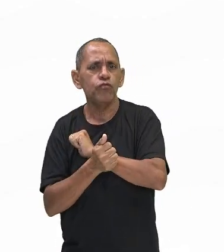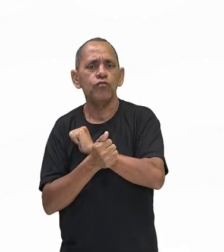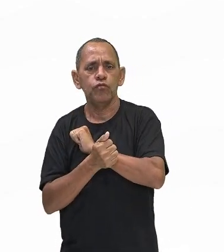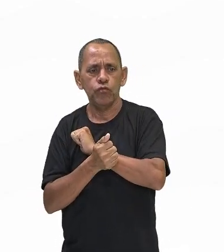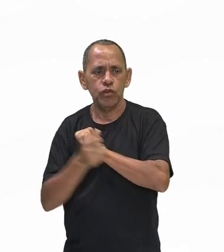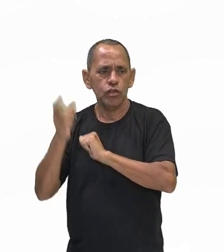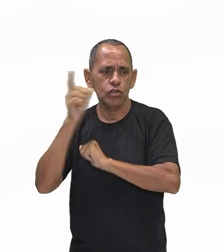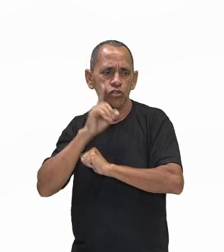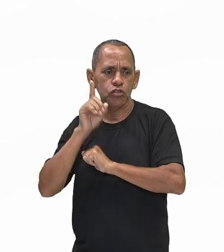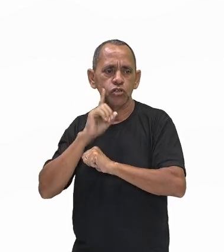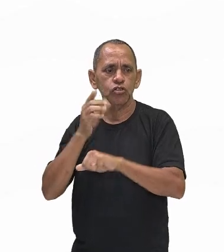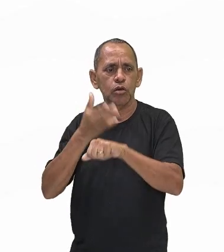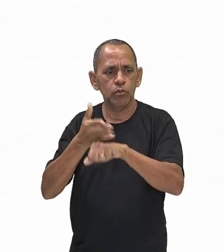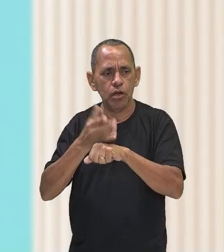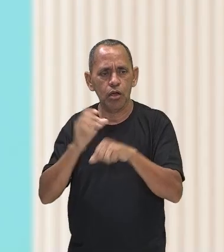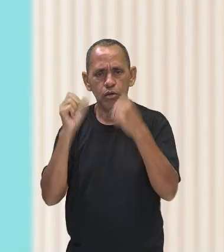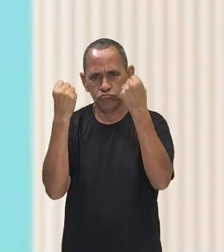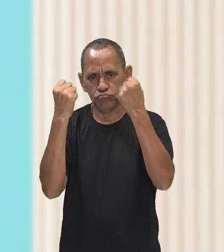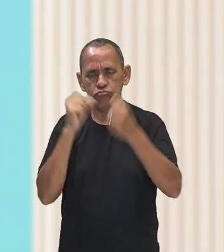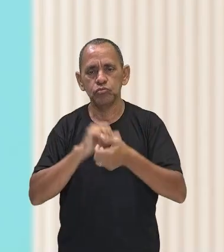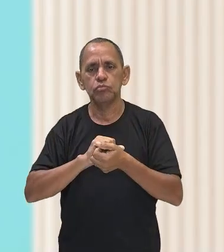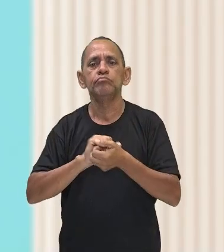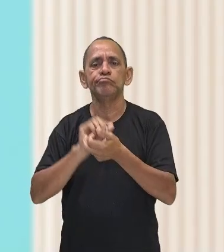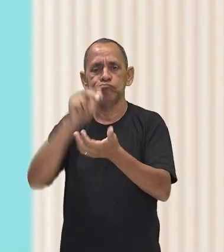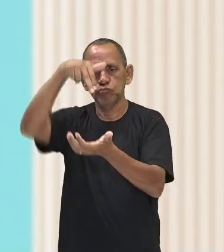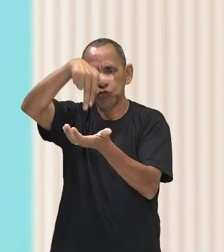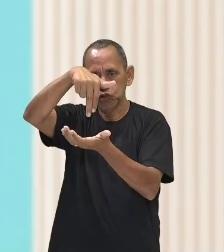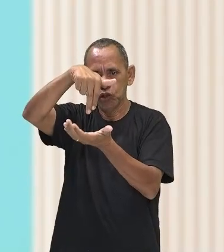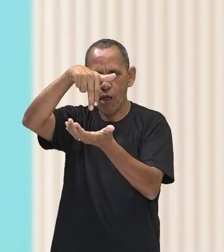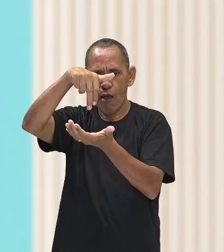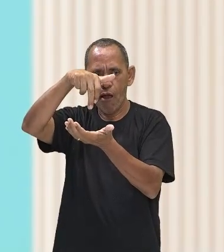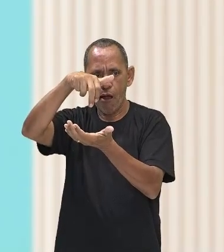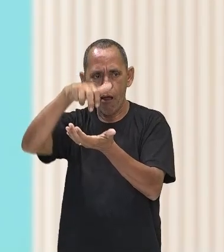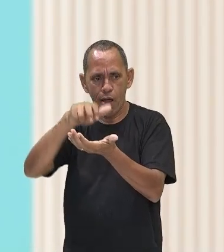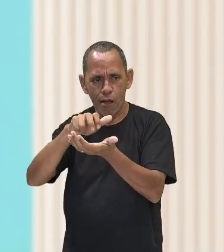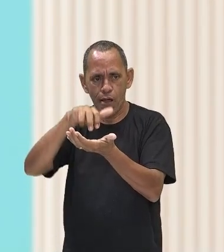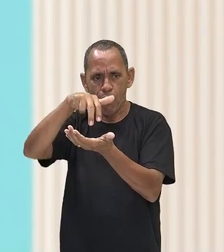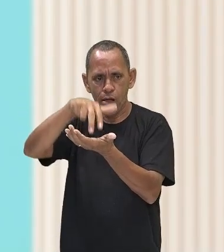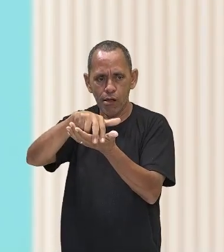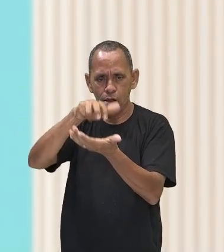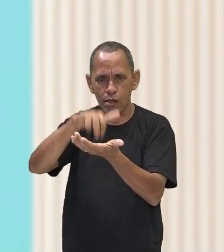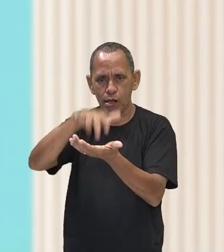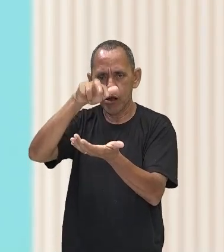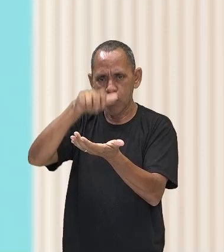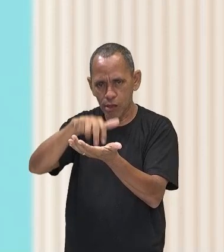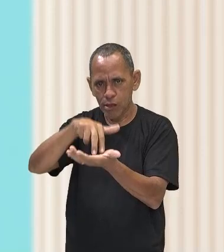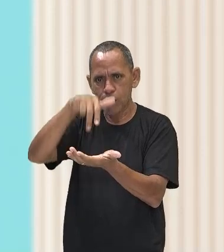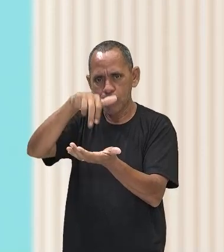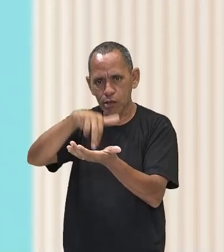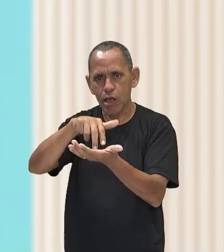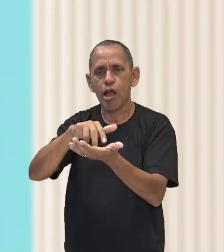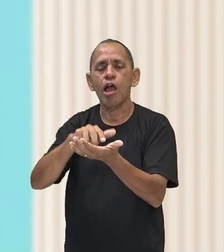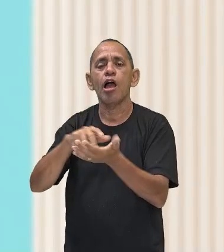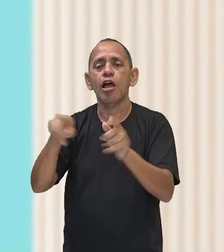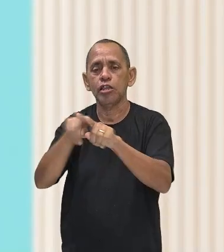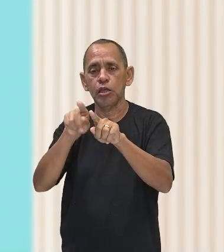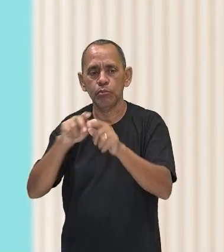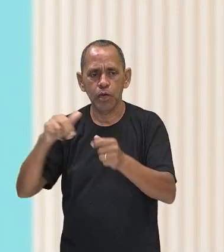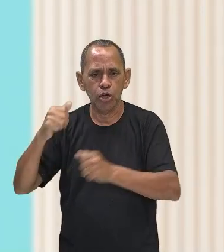n como agachamento e eh corrida